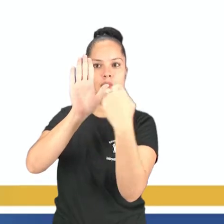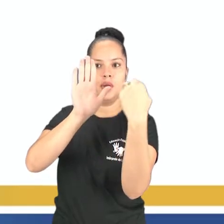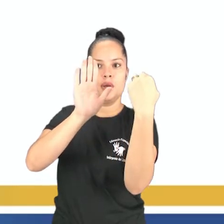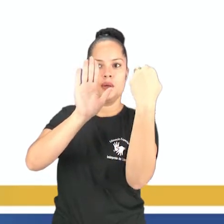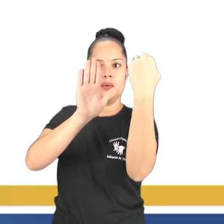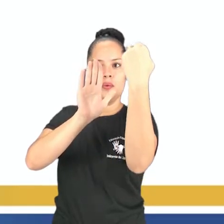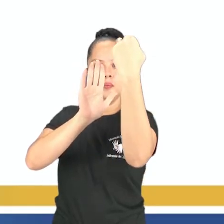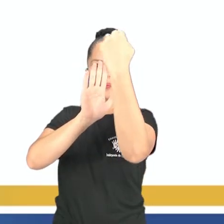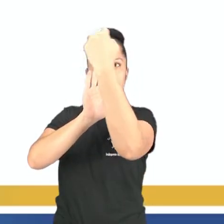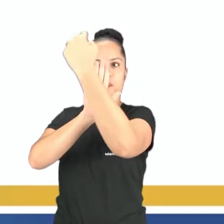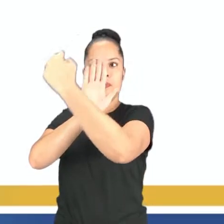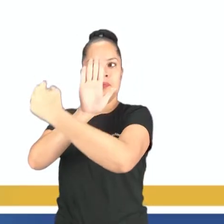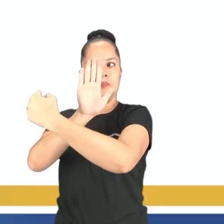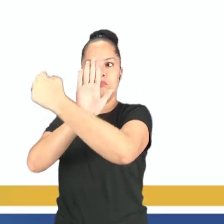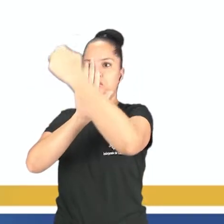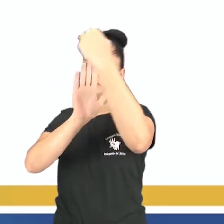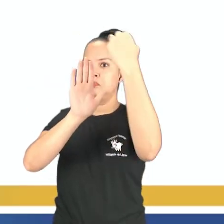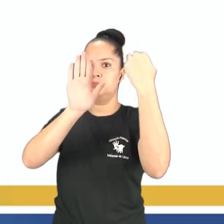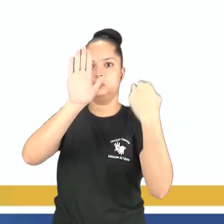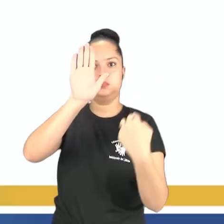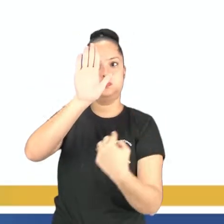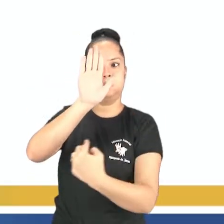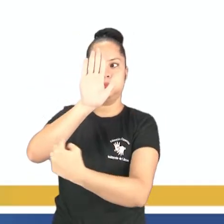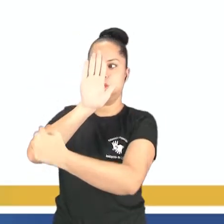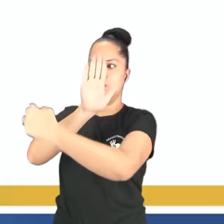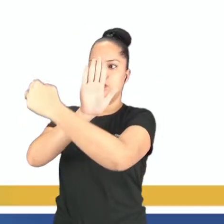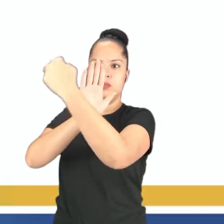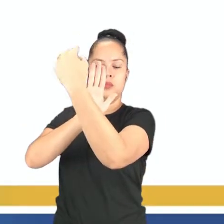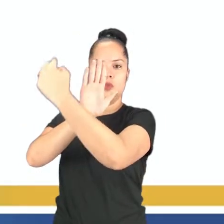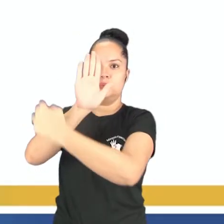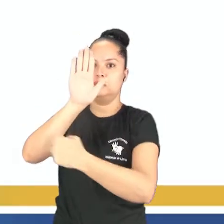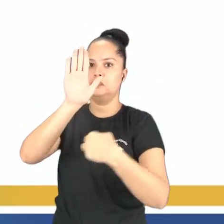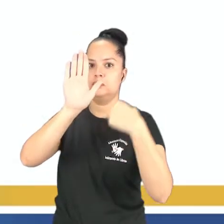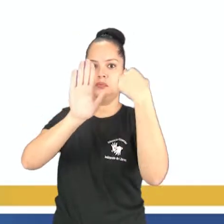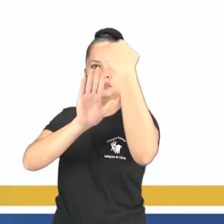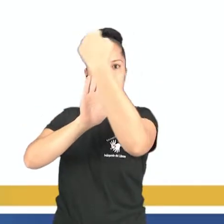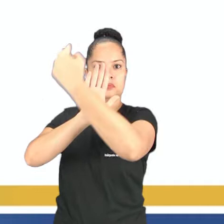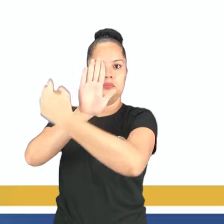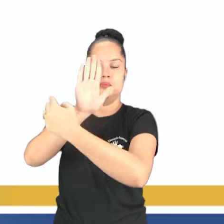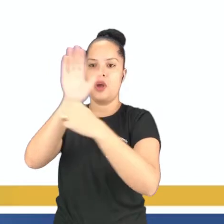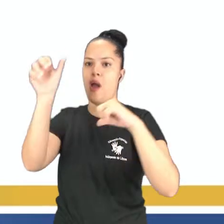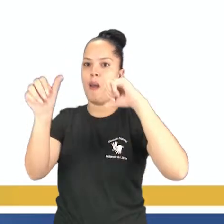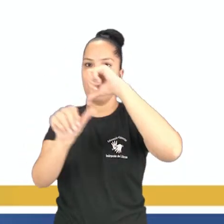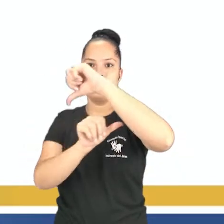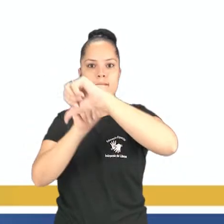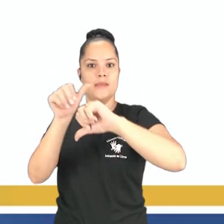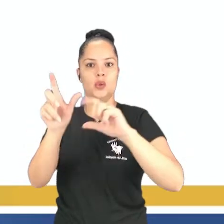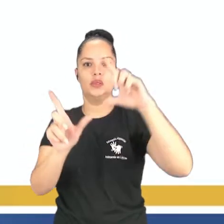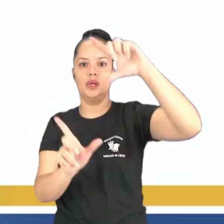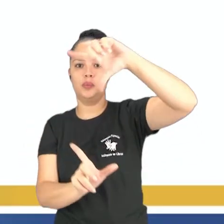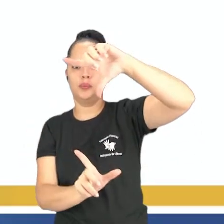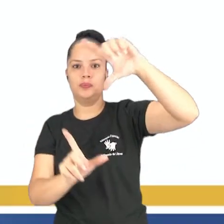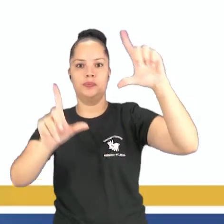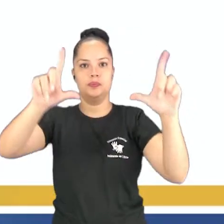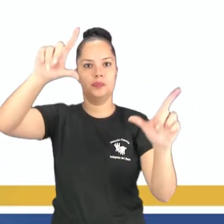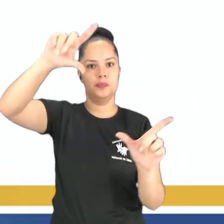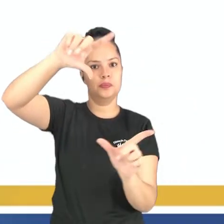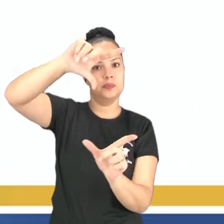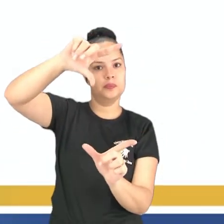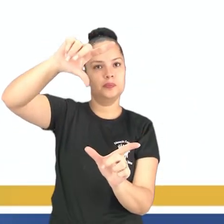é o centro de rotação, e todos os outros sofrem deslocamento ao longo de ângulos de uma